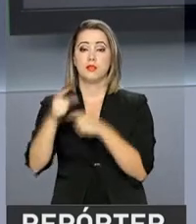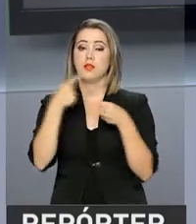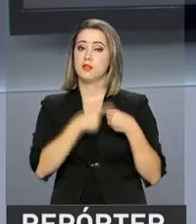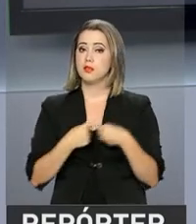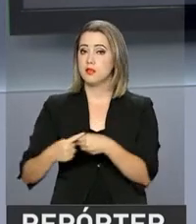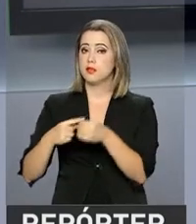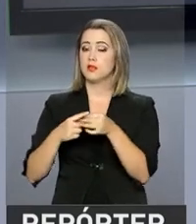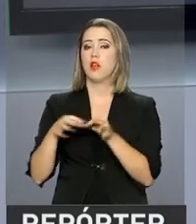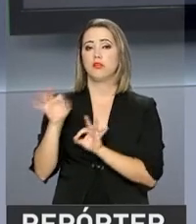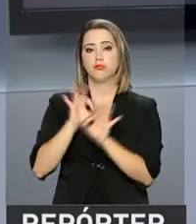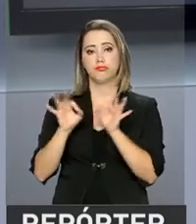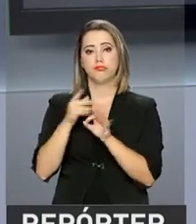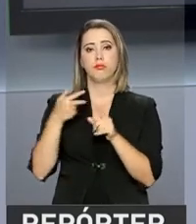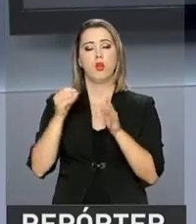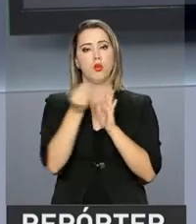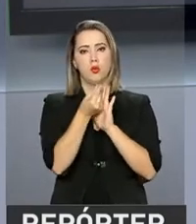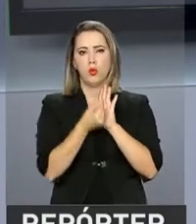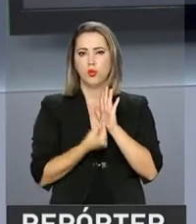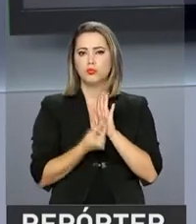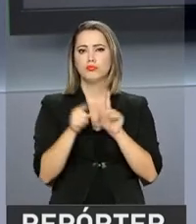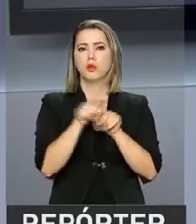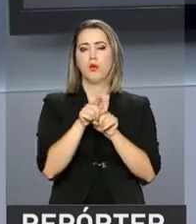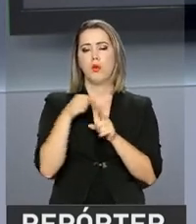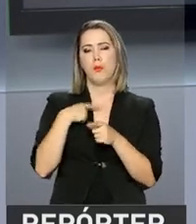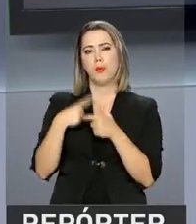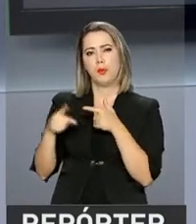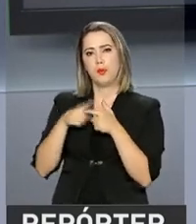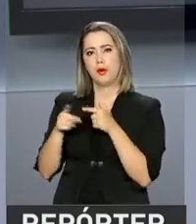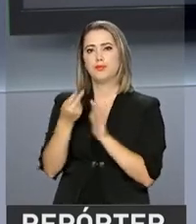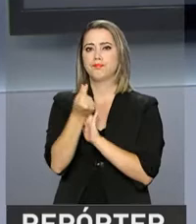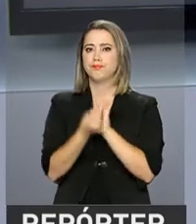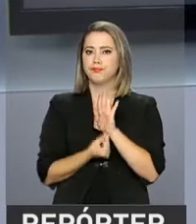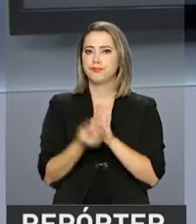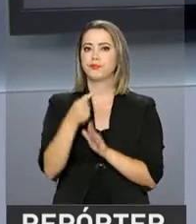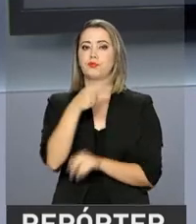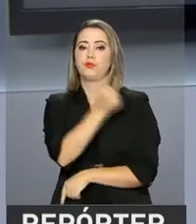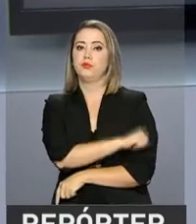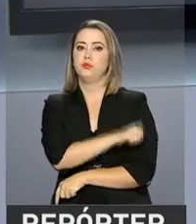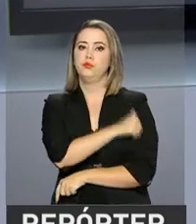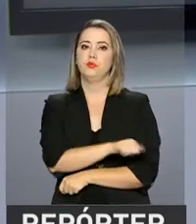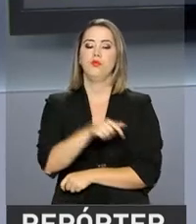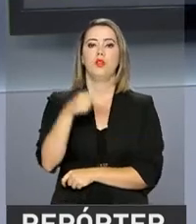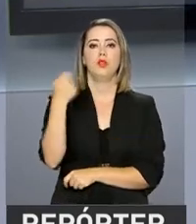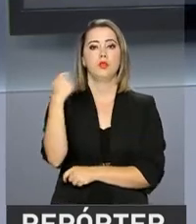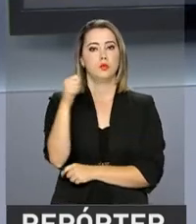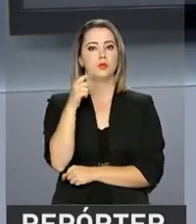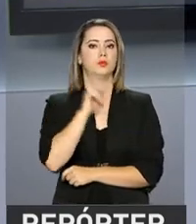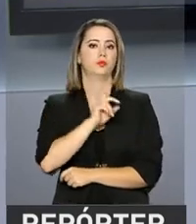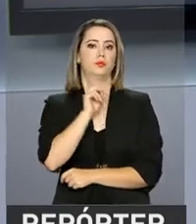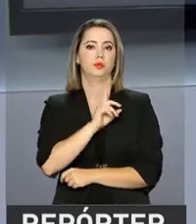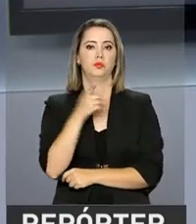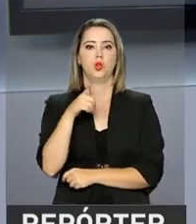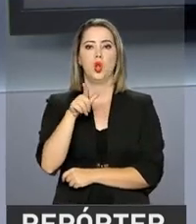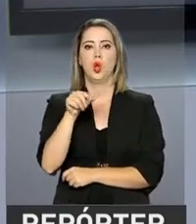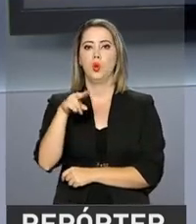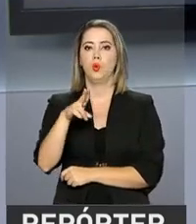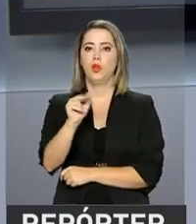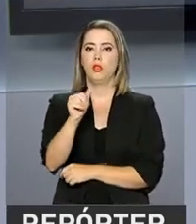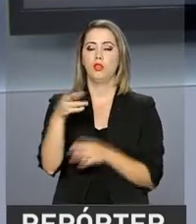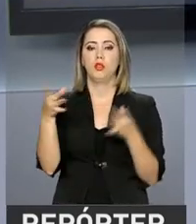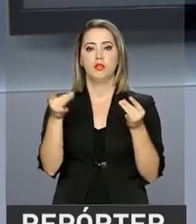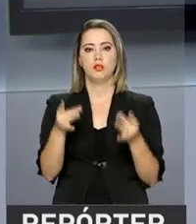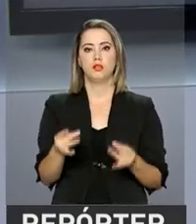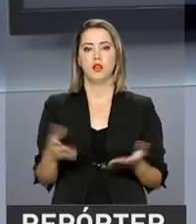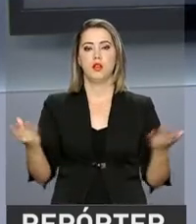situação de calamidade fiscal como é o caso do rio de janeiro rio grande do sul e minas gerais a repórter lona karen tem os detalhes ao